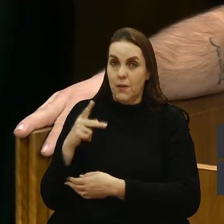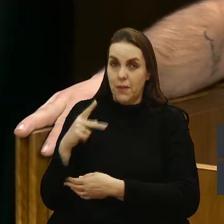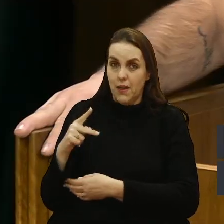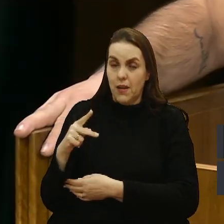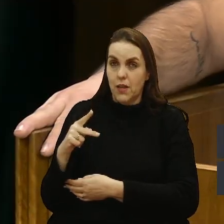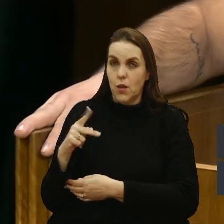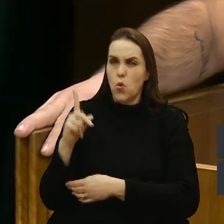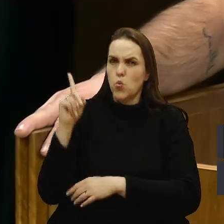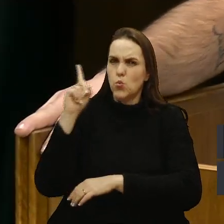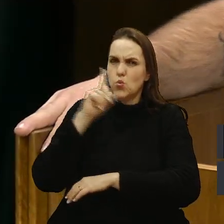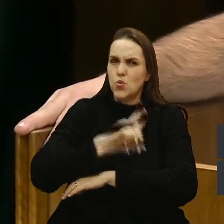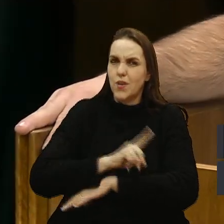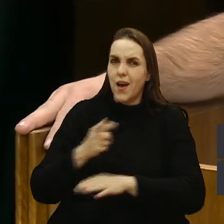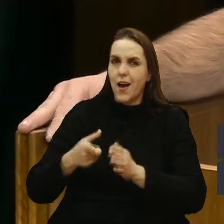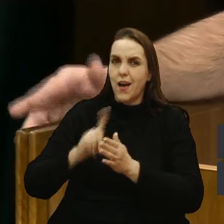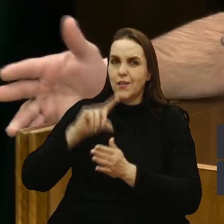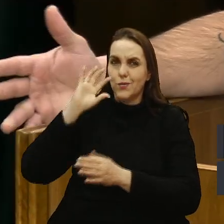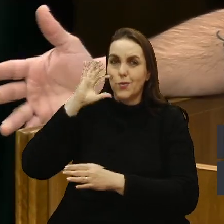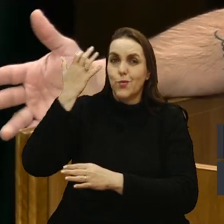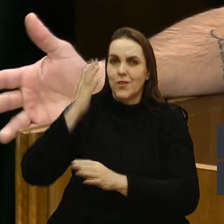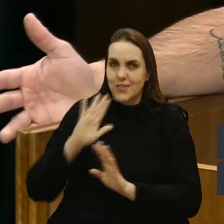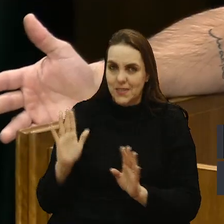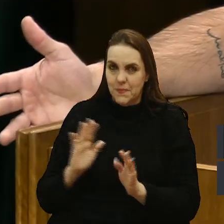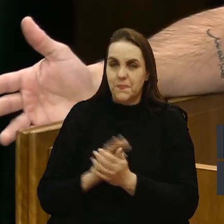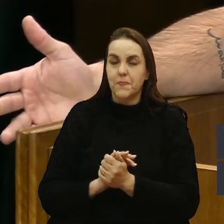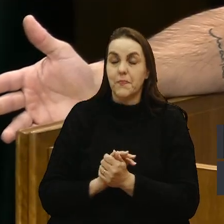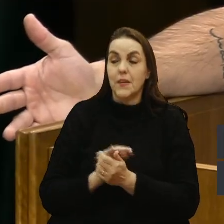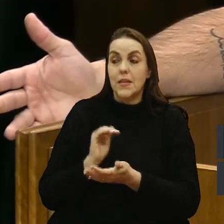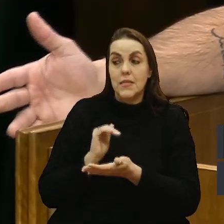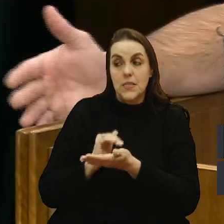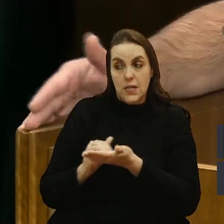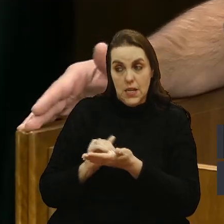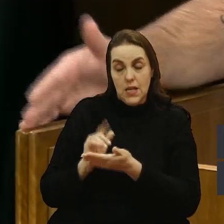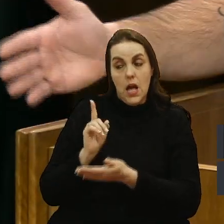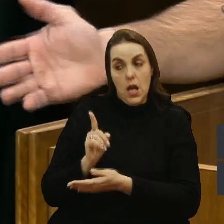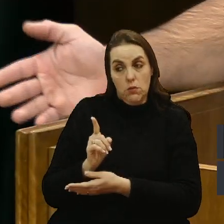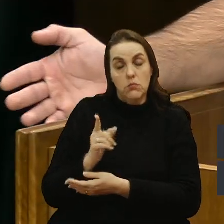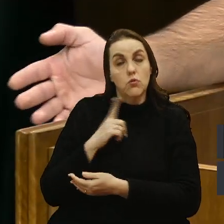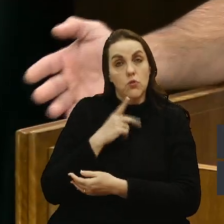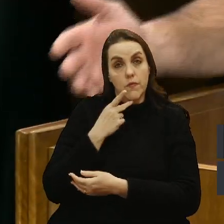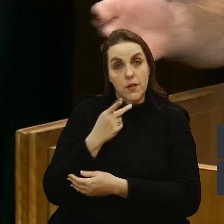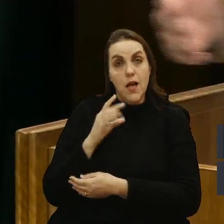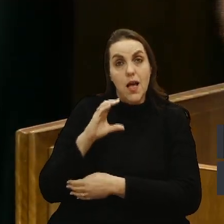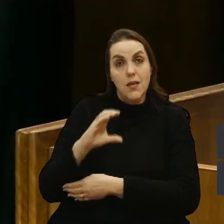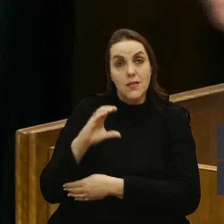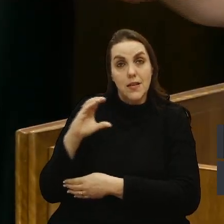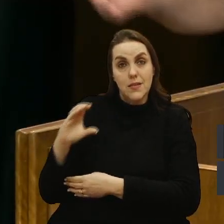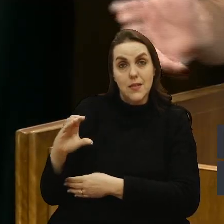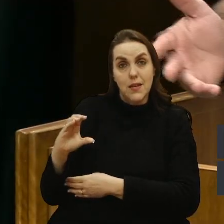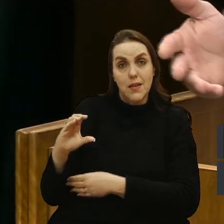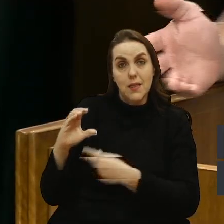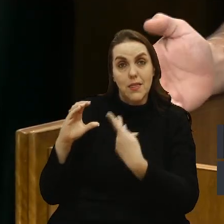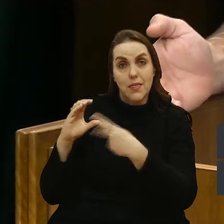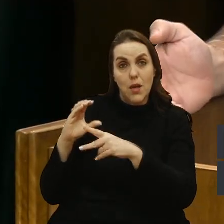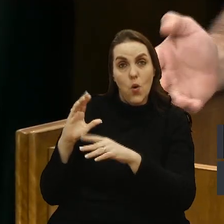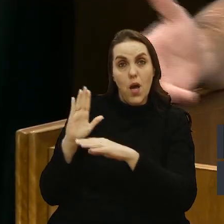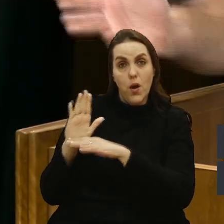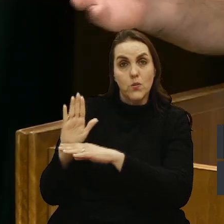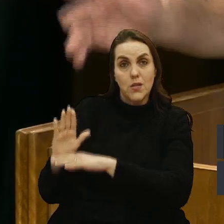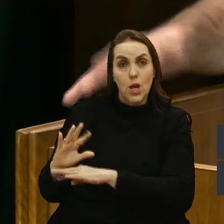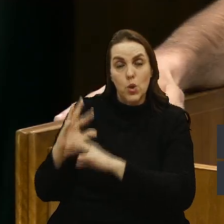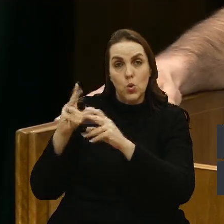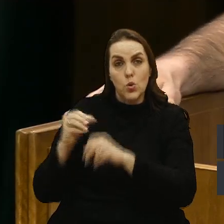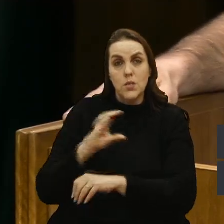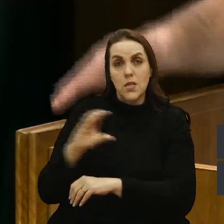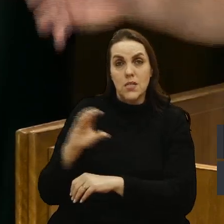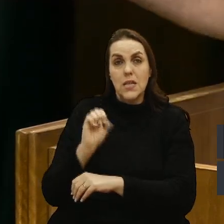um dia antes de acontecer o fato, secretário, o senhor é CC, os seus auxiliares aqui são todos CC, e se o senhor